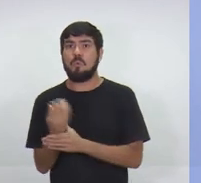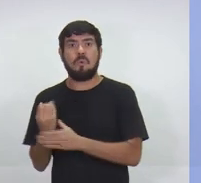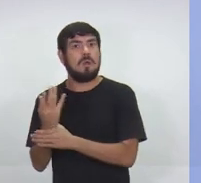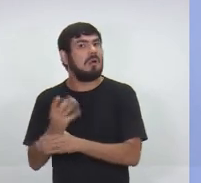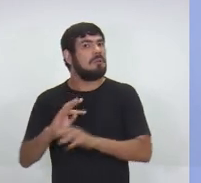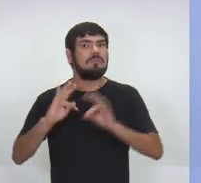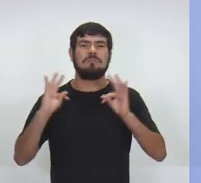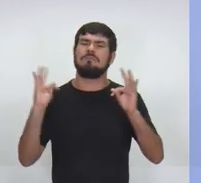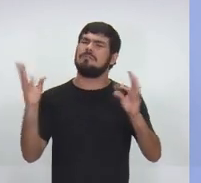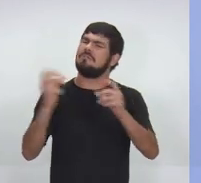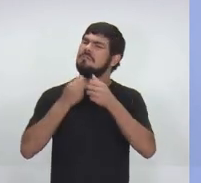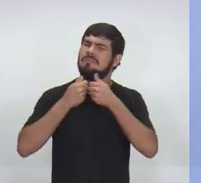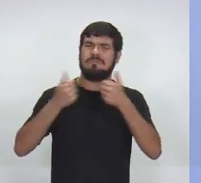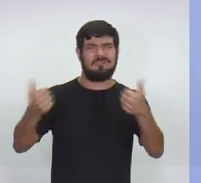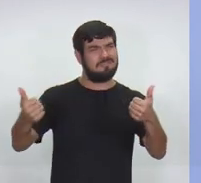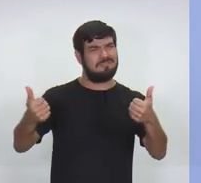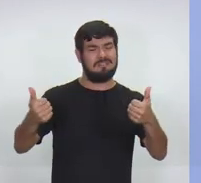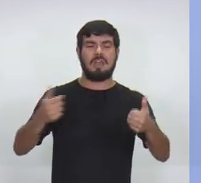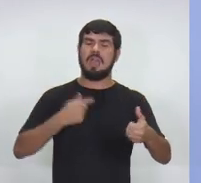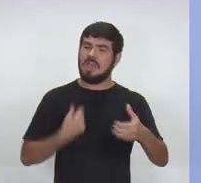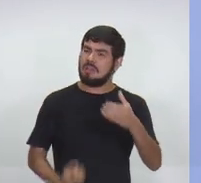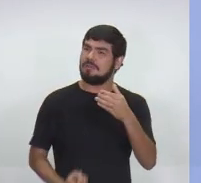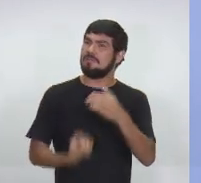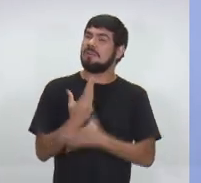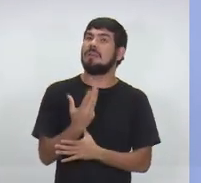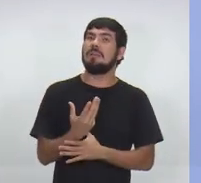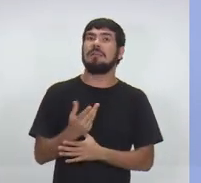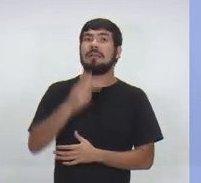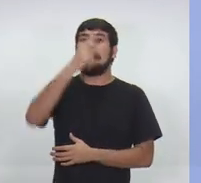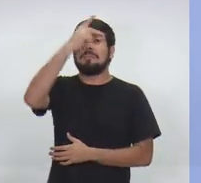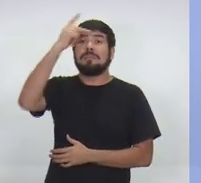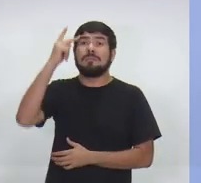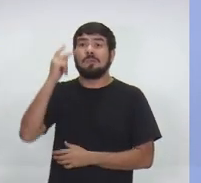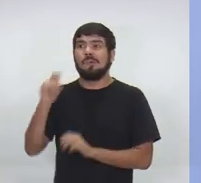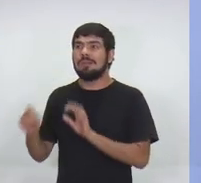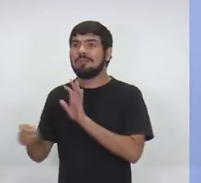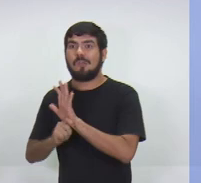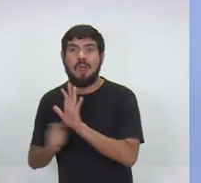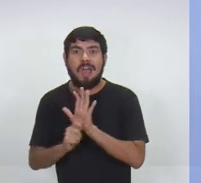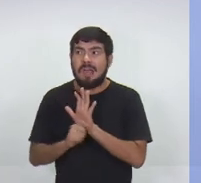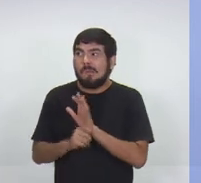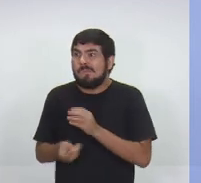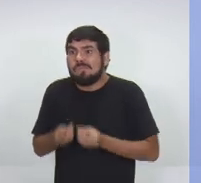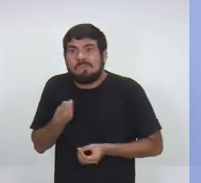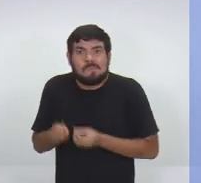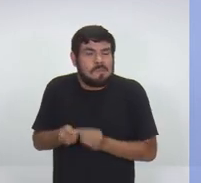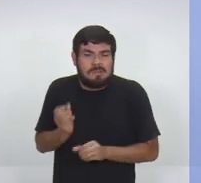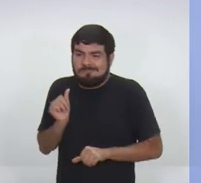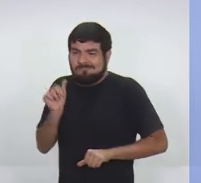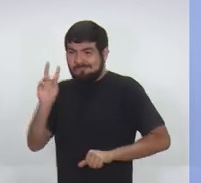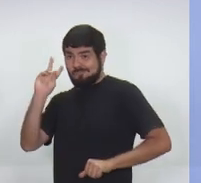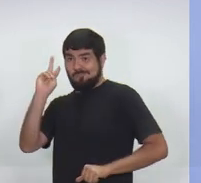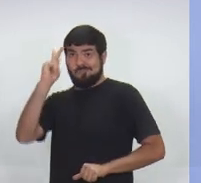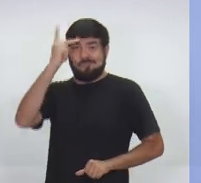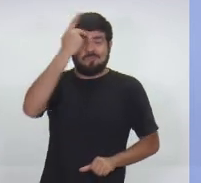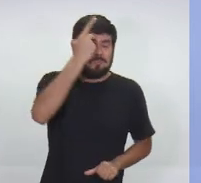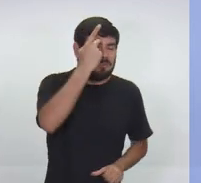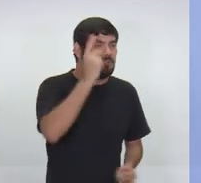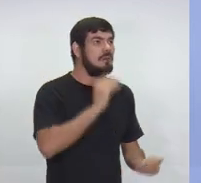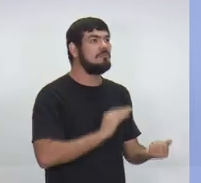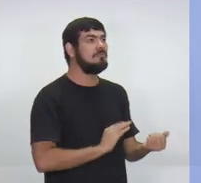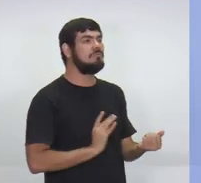legado eu mesmo em implantar um programa de reabilitação para dependentes químicos que é muito importante a gente resgatar esse